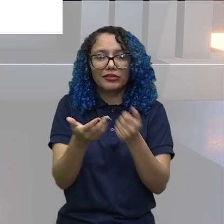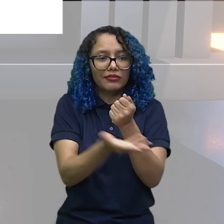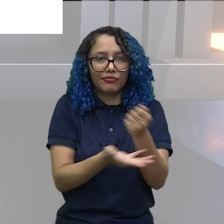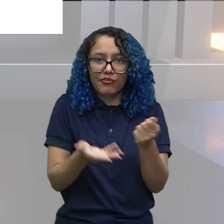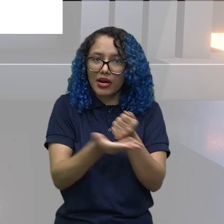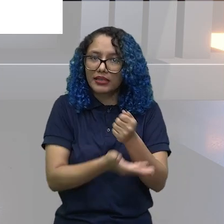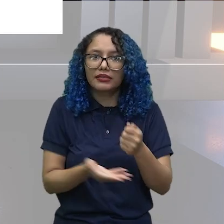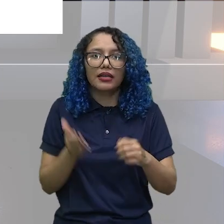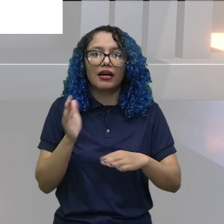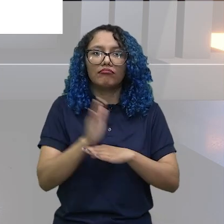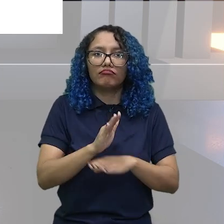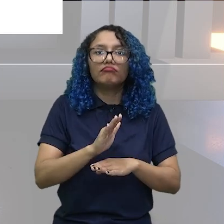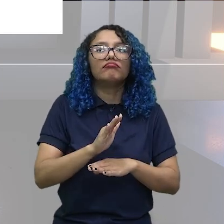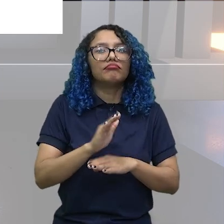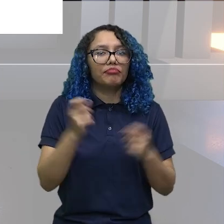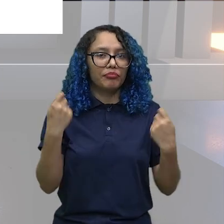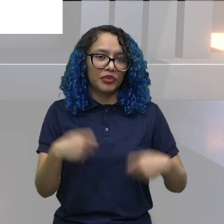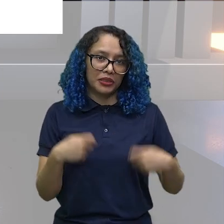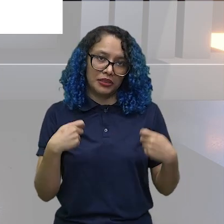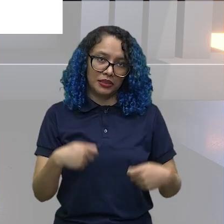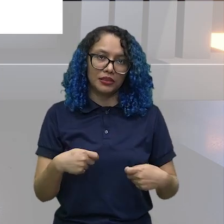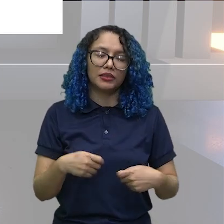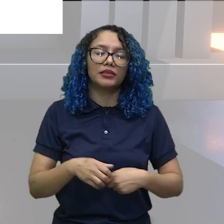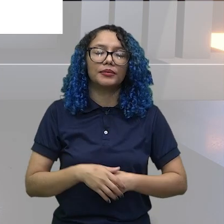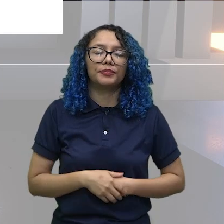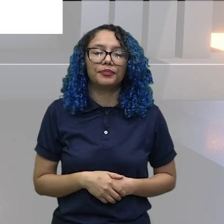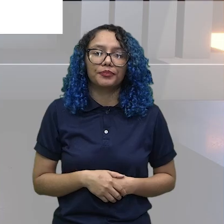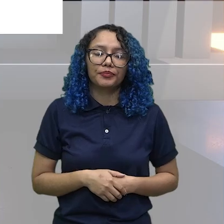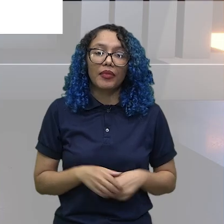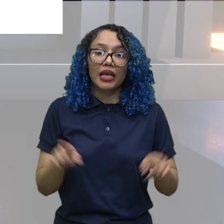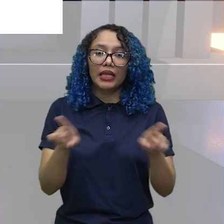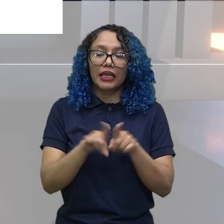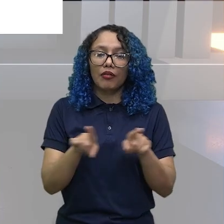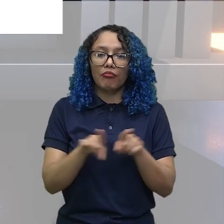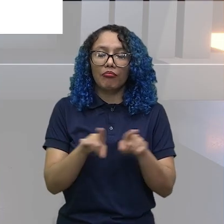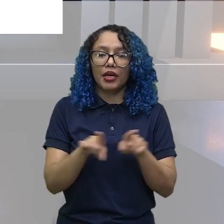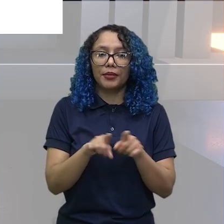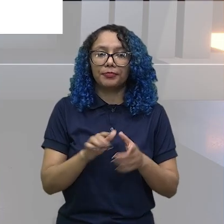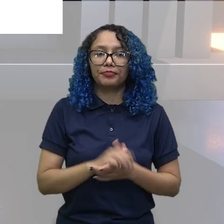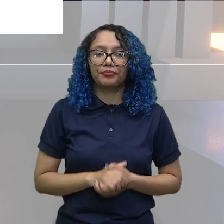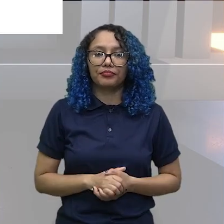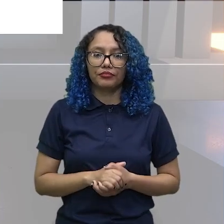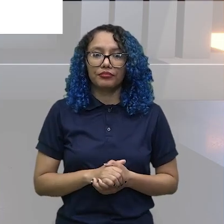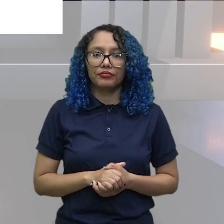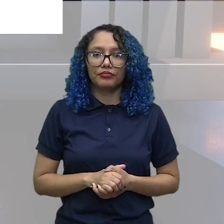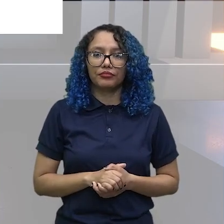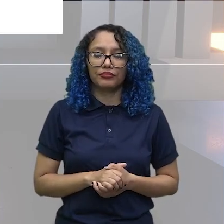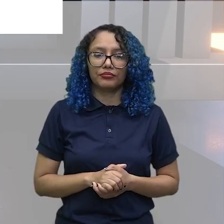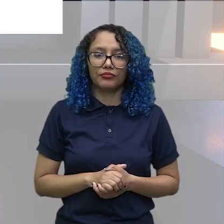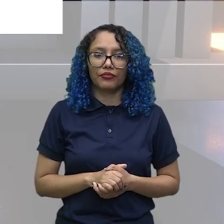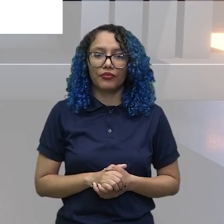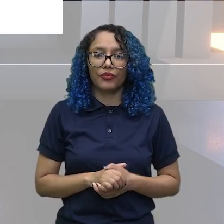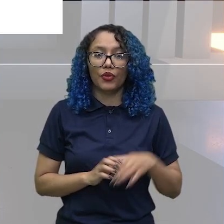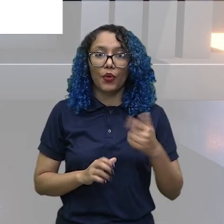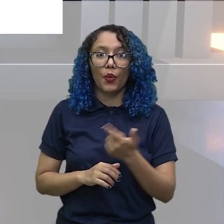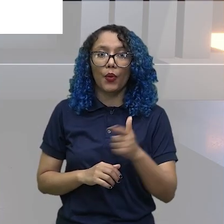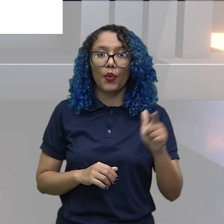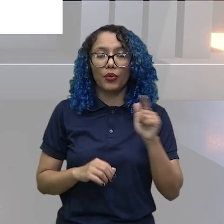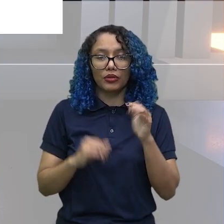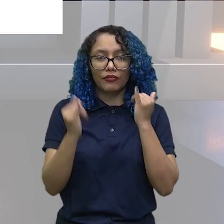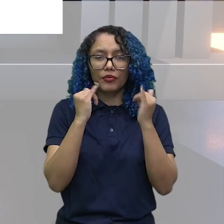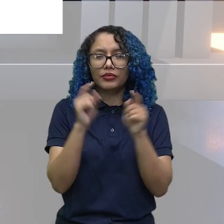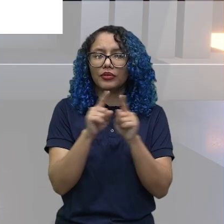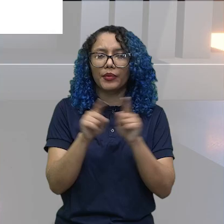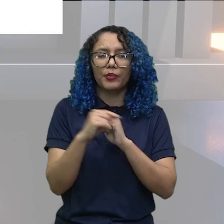tem. É importante também, né, nós temos, perdão, também, dois indicadores socioeconômicos que são